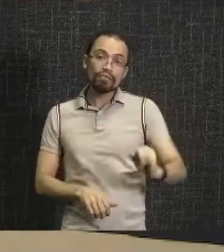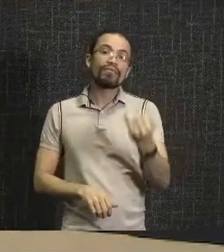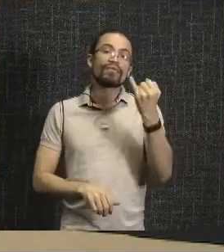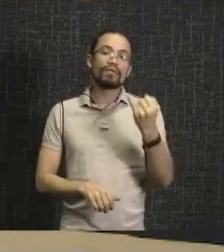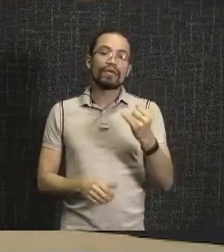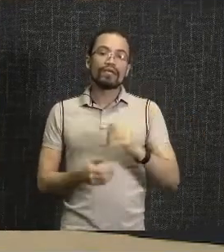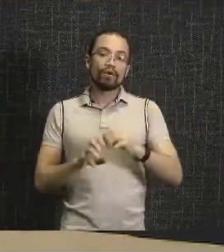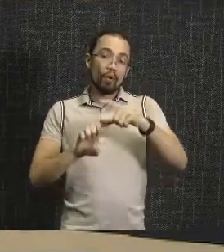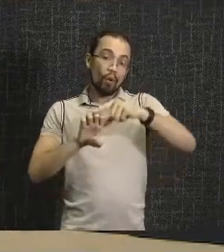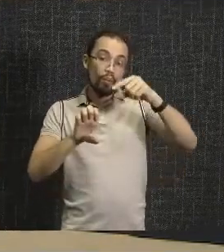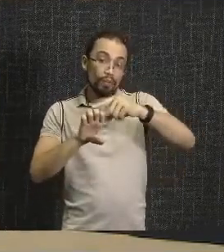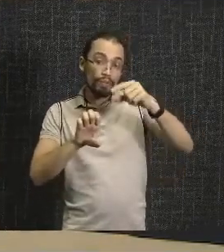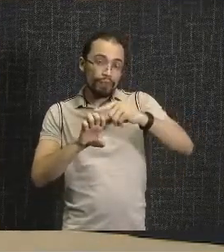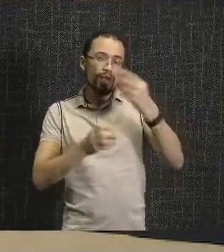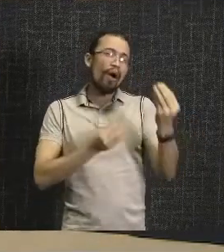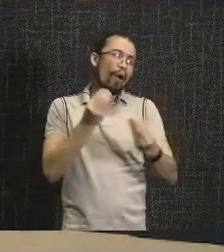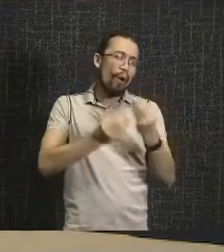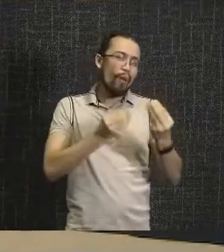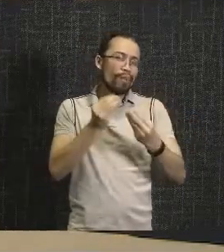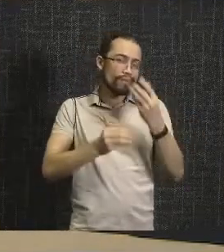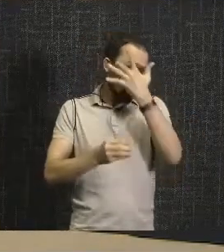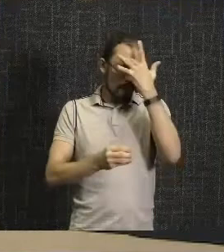empreendedor pode tentar